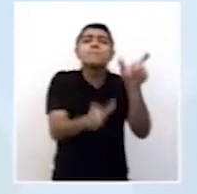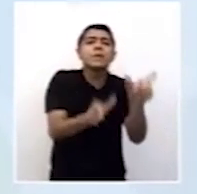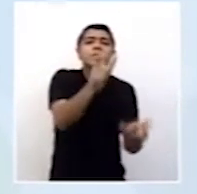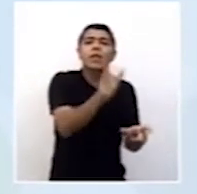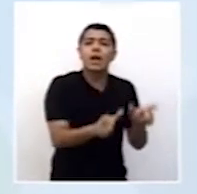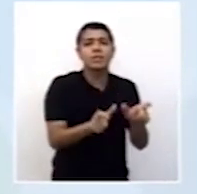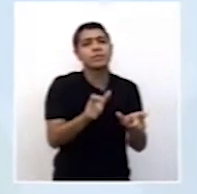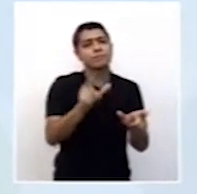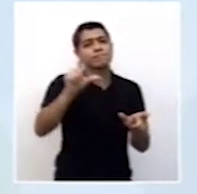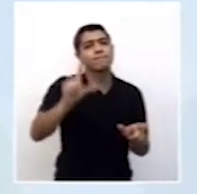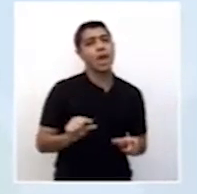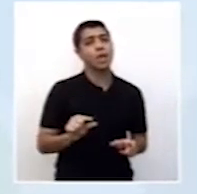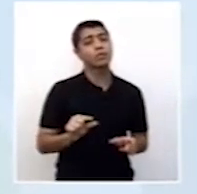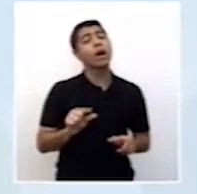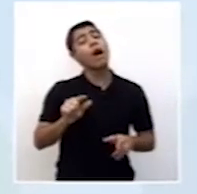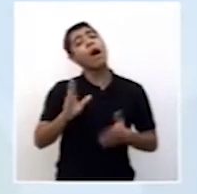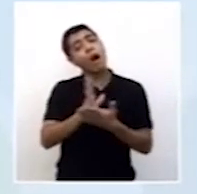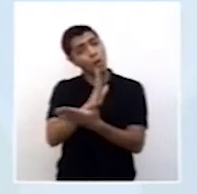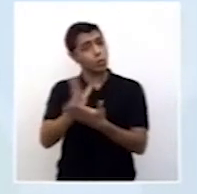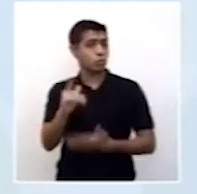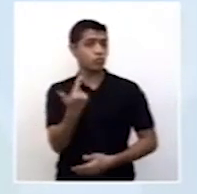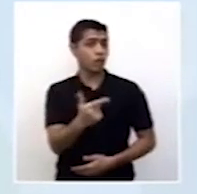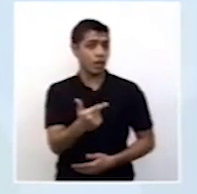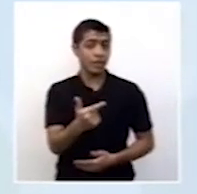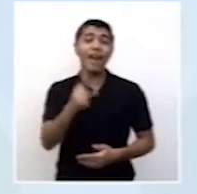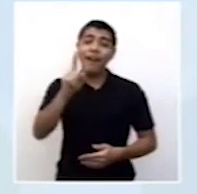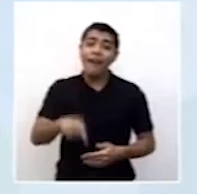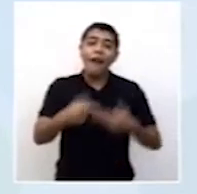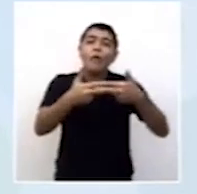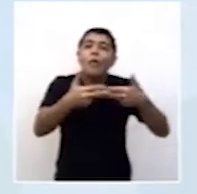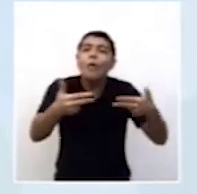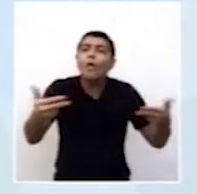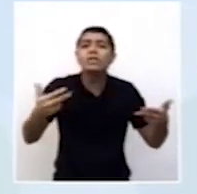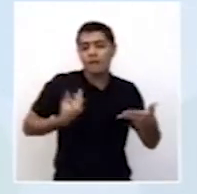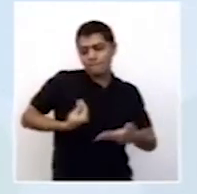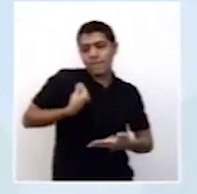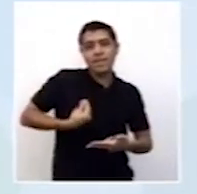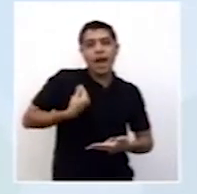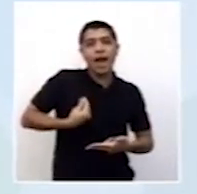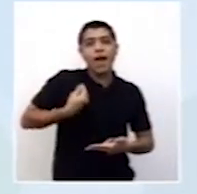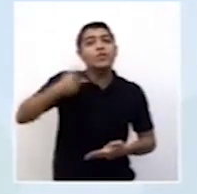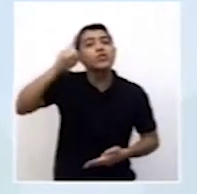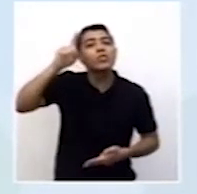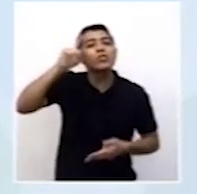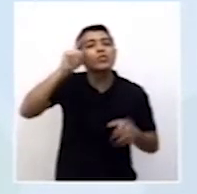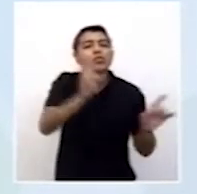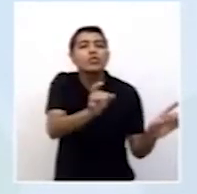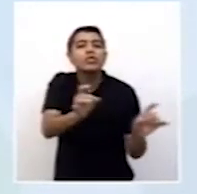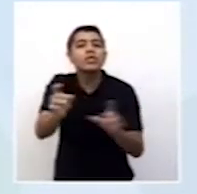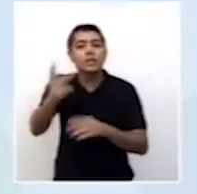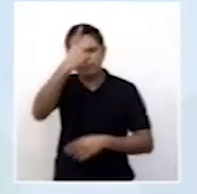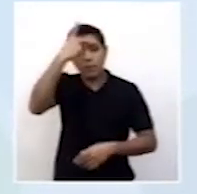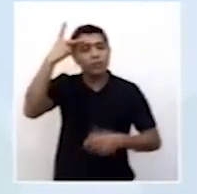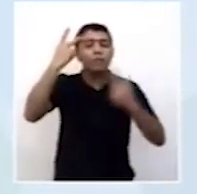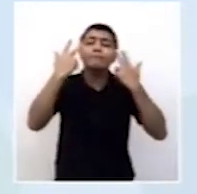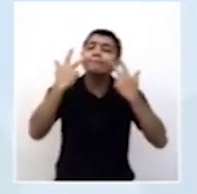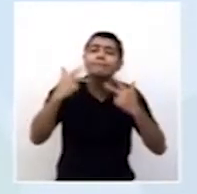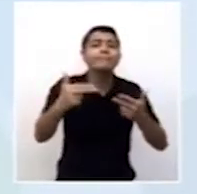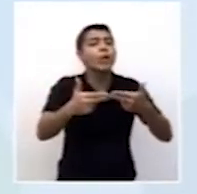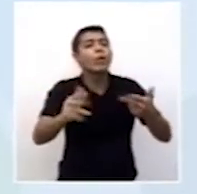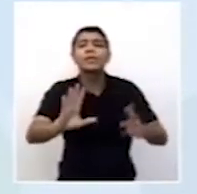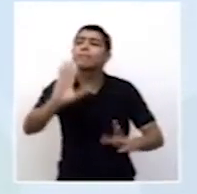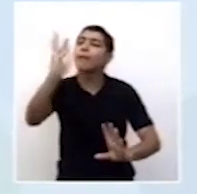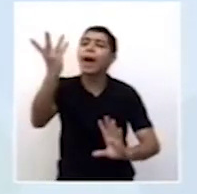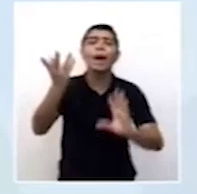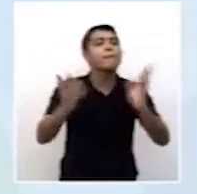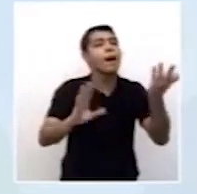não tê-las na narrativa. É a narração de um fato do cotidiano das pessoas, algo que naturalmente acontece com muitas